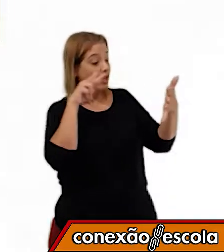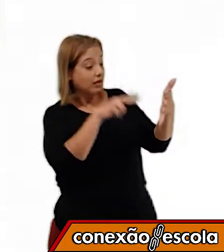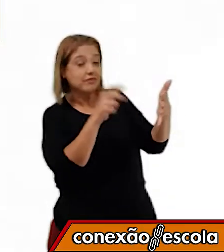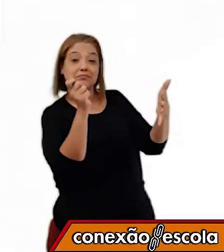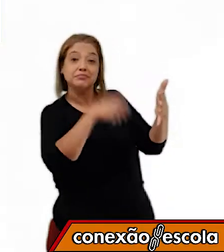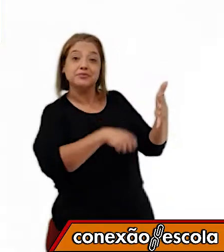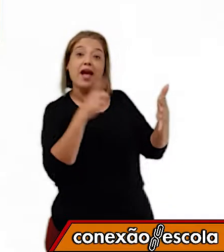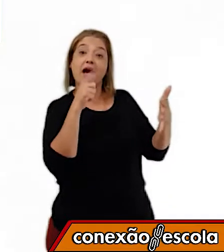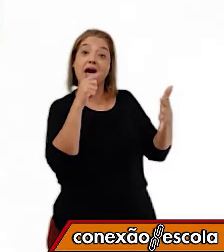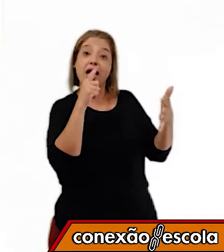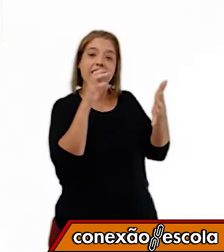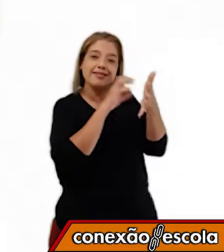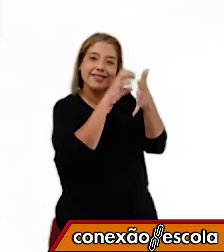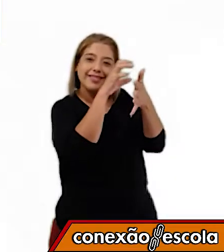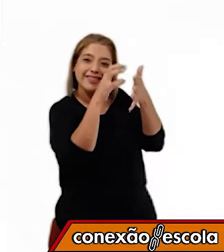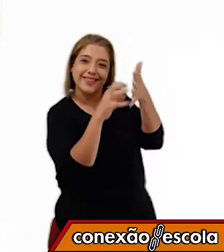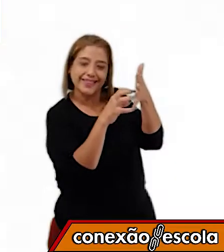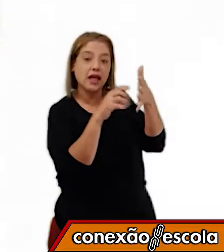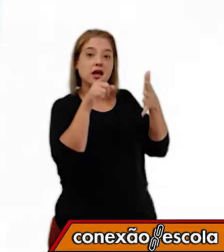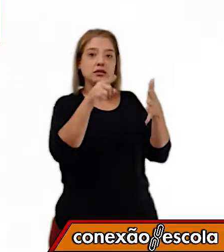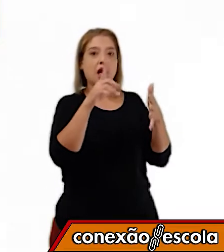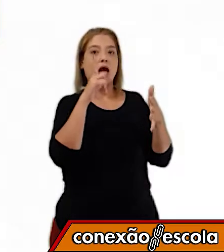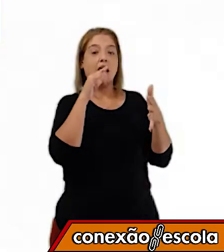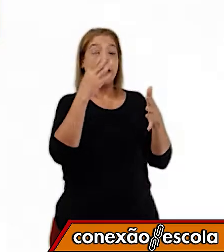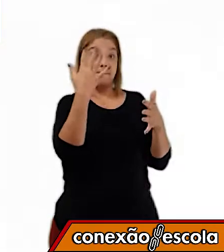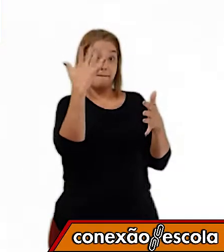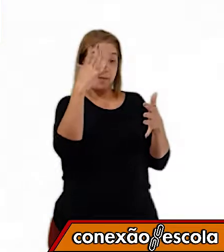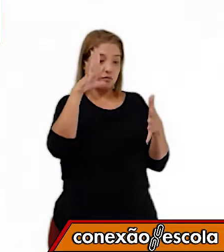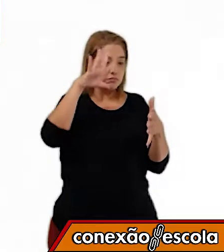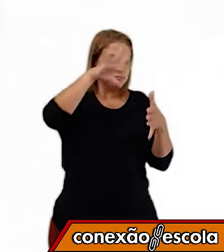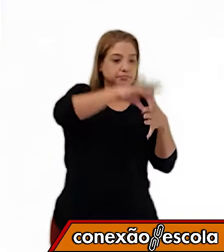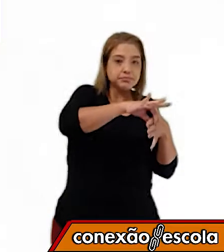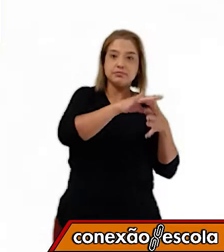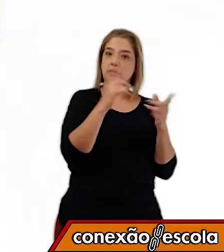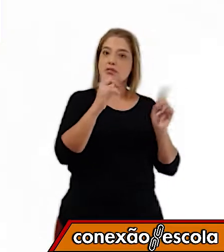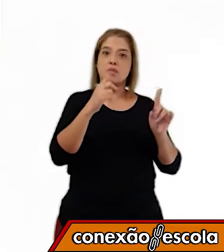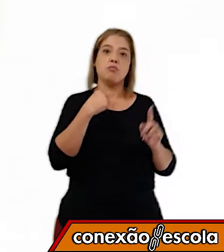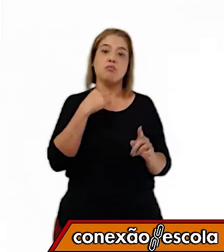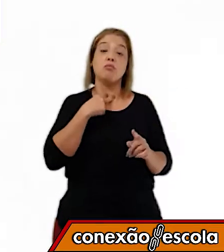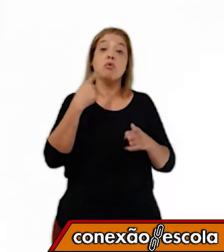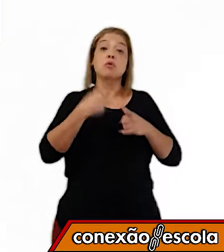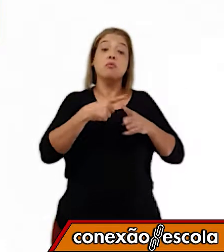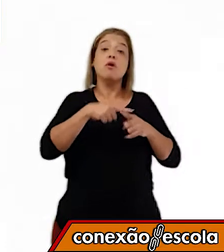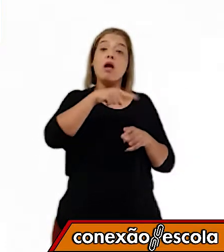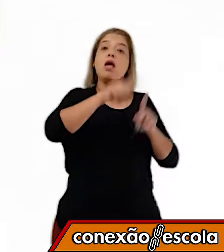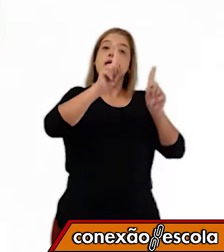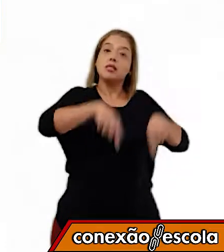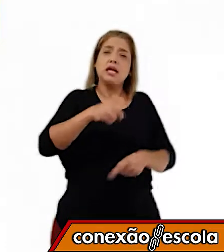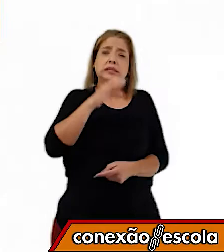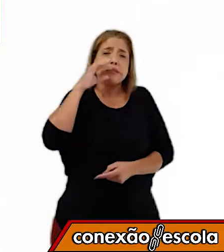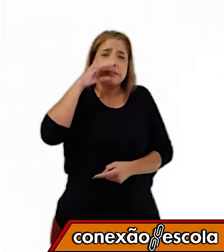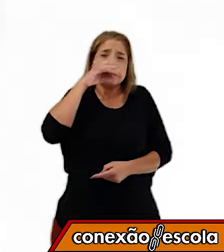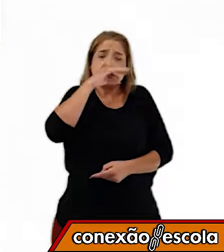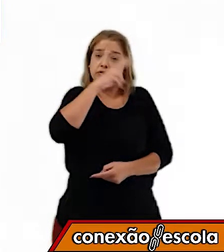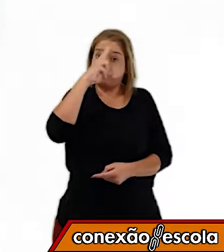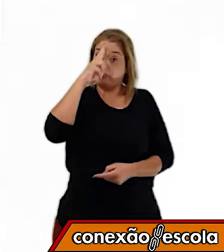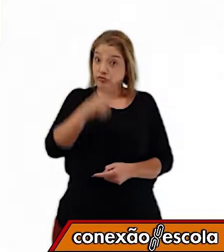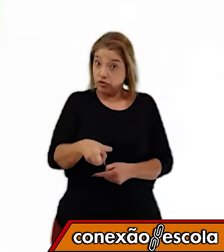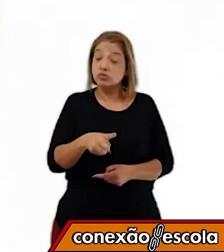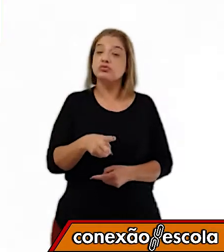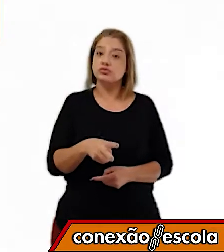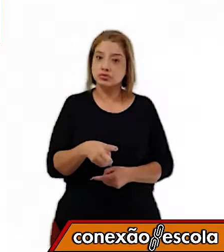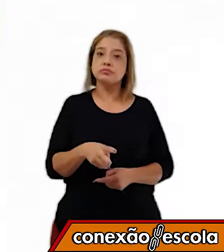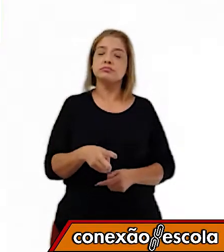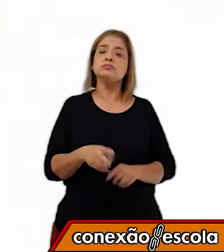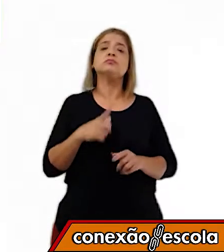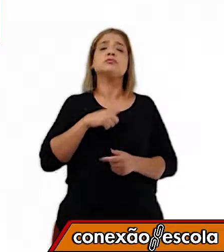Mas atenção, nunca coloque a mão, pois se trata de uma matéria quente aí. Outro exemplo que vemos é uma